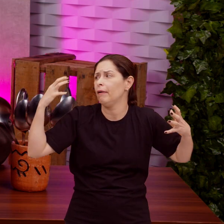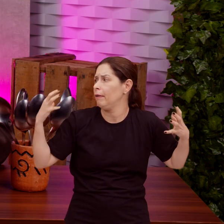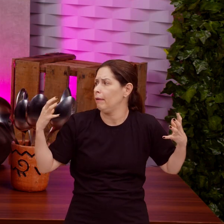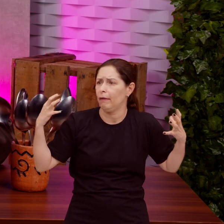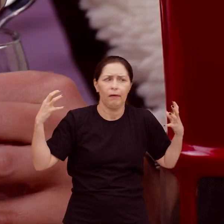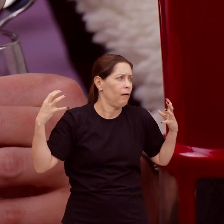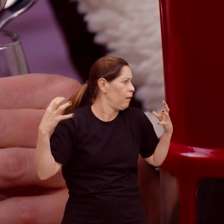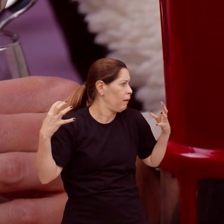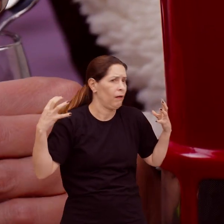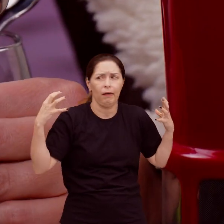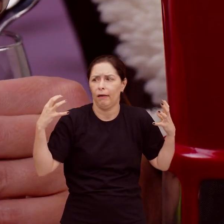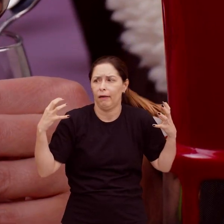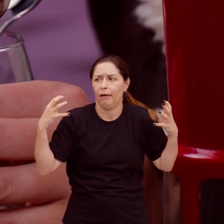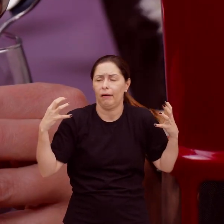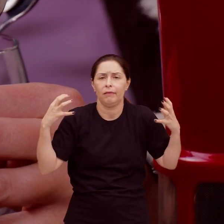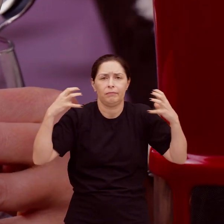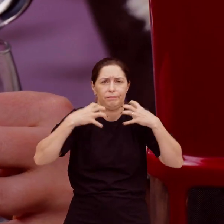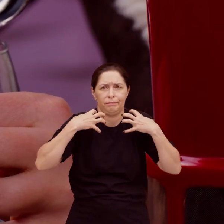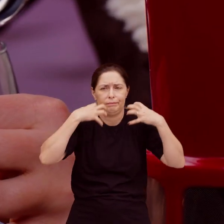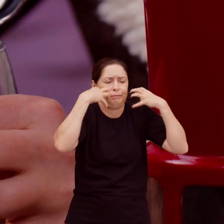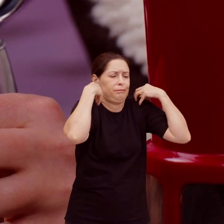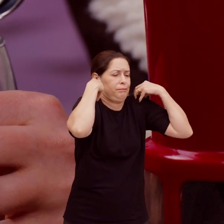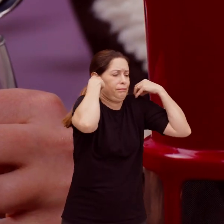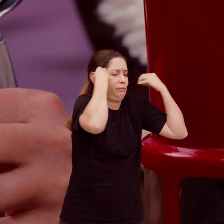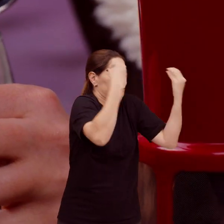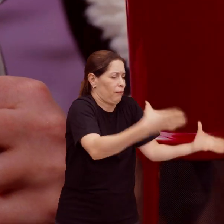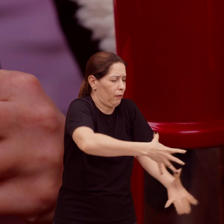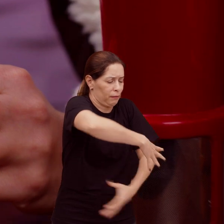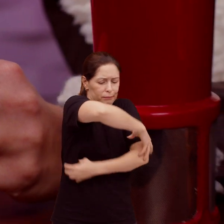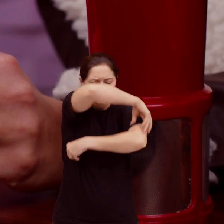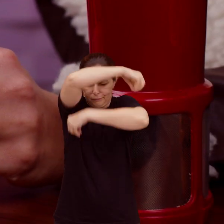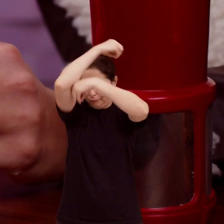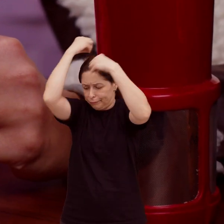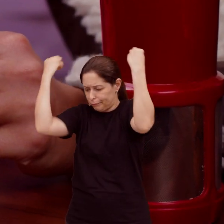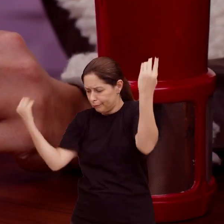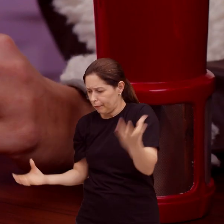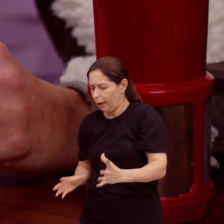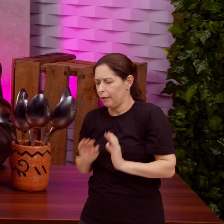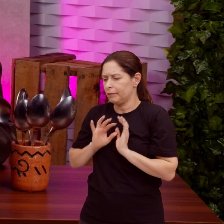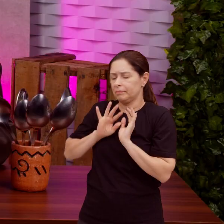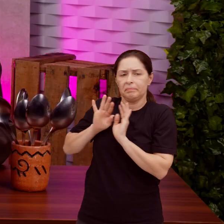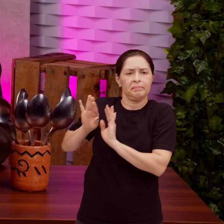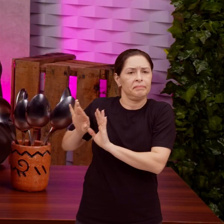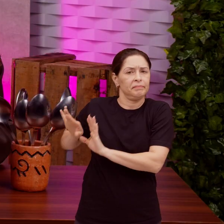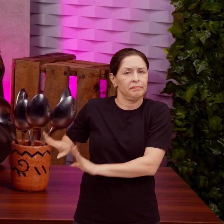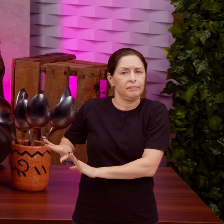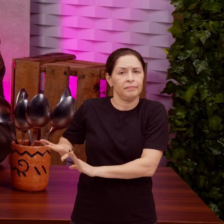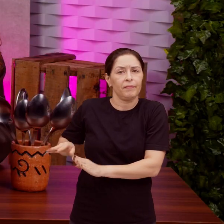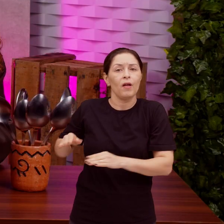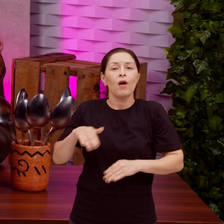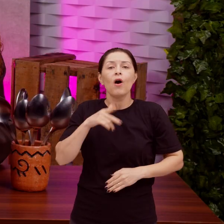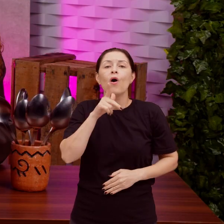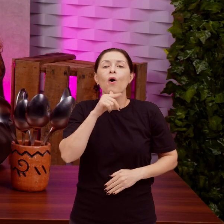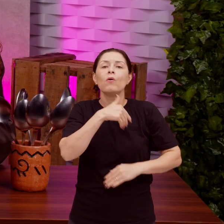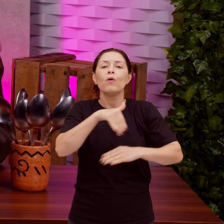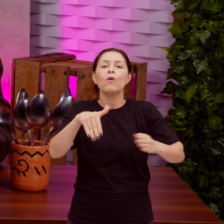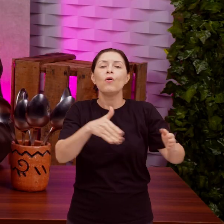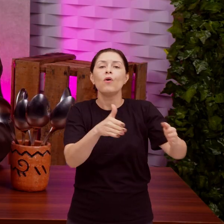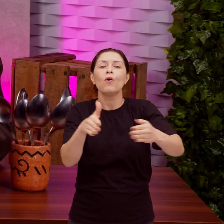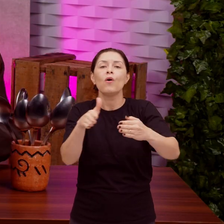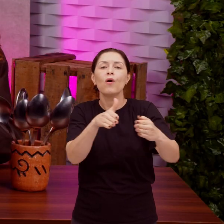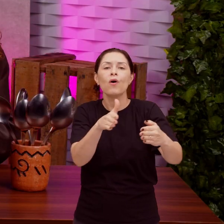com tudo isso. Decidiu tirar o escudo, tirar a armadura, passou na beira do rio